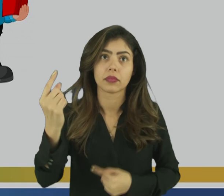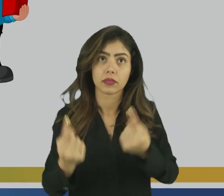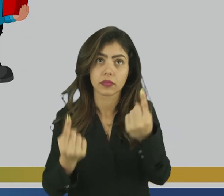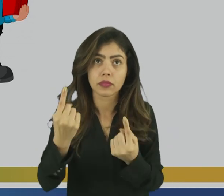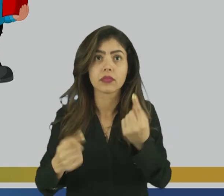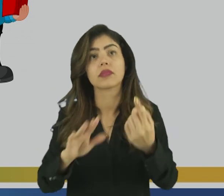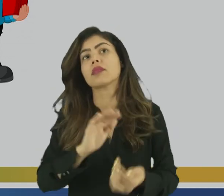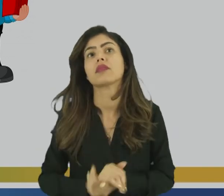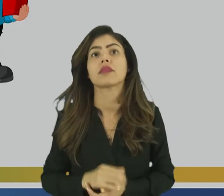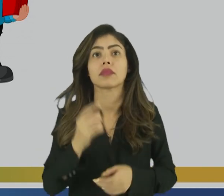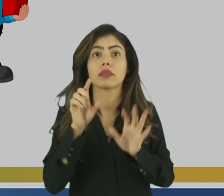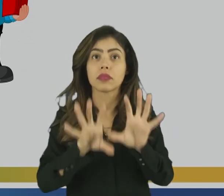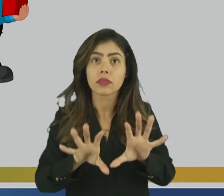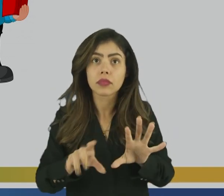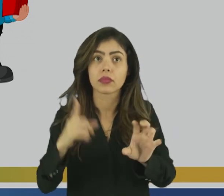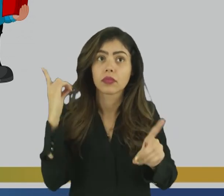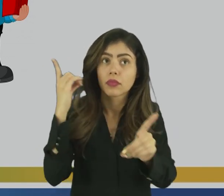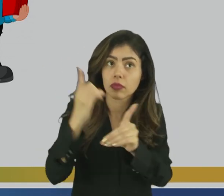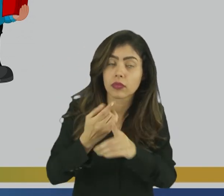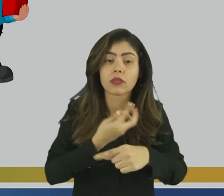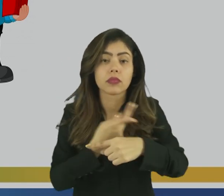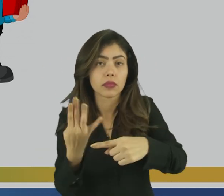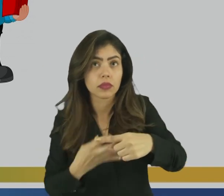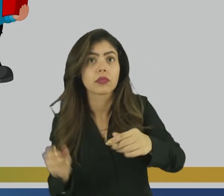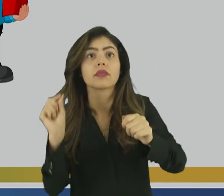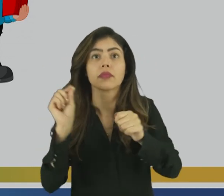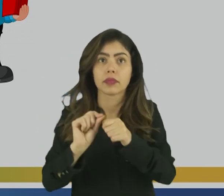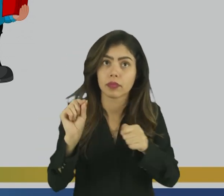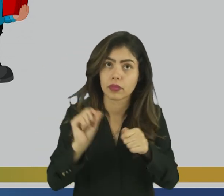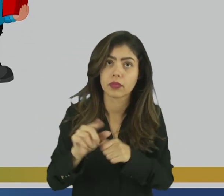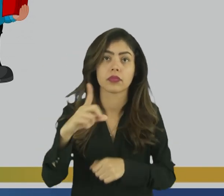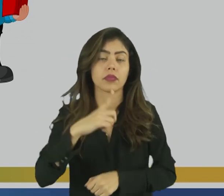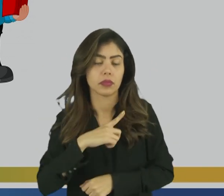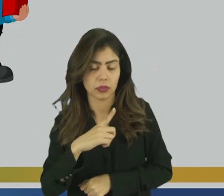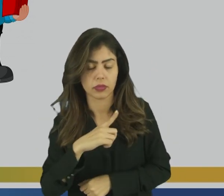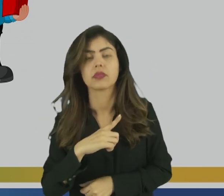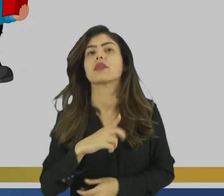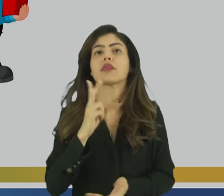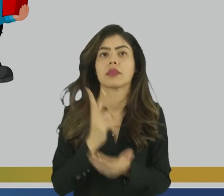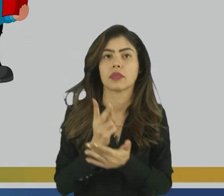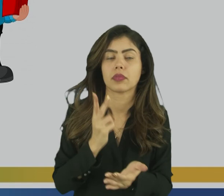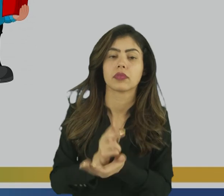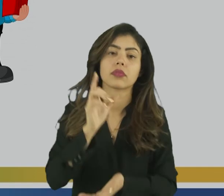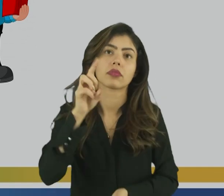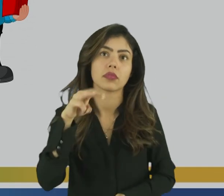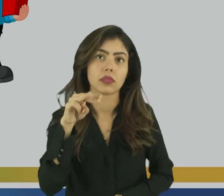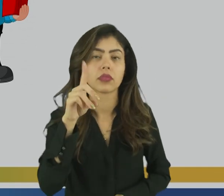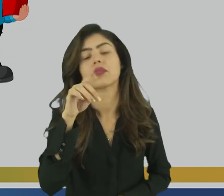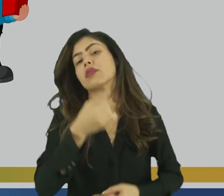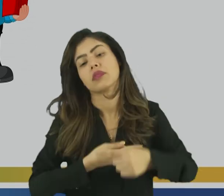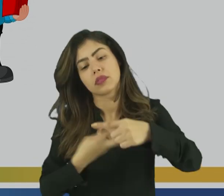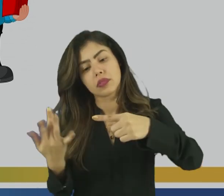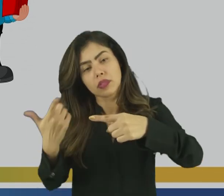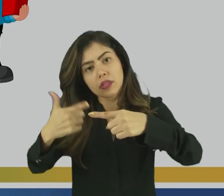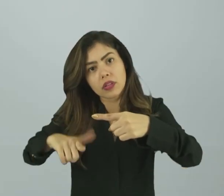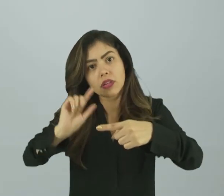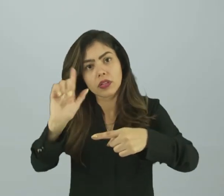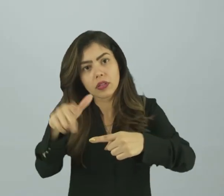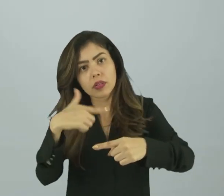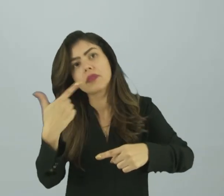eles, para assim encontrar frações equivalentes e que possuam o mesmo denominador, para depois